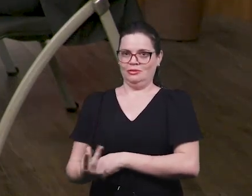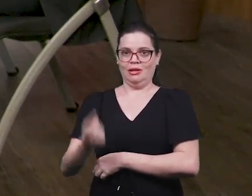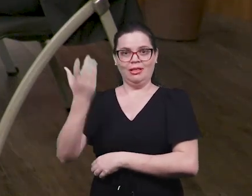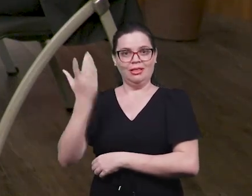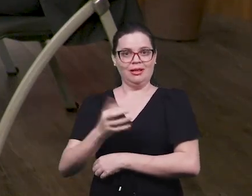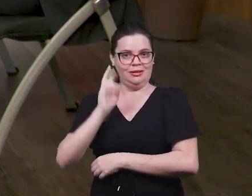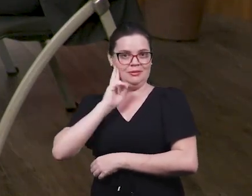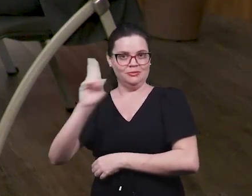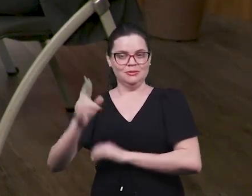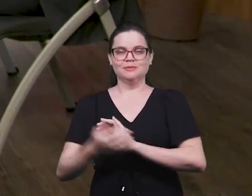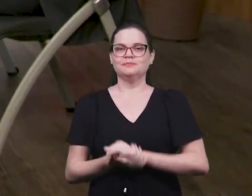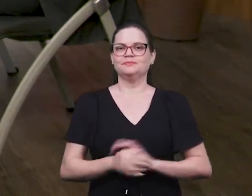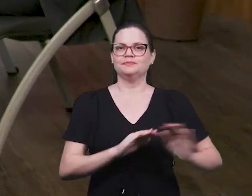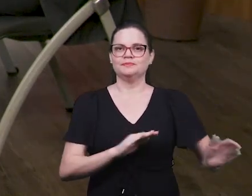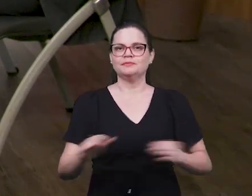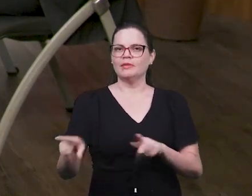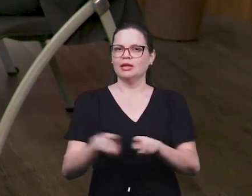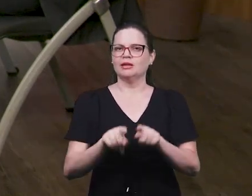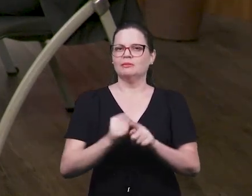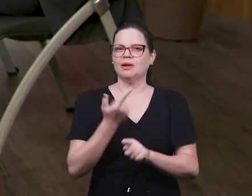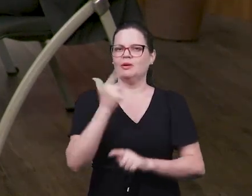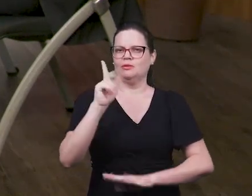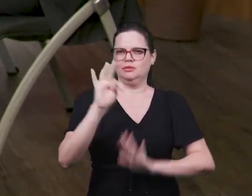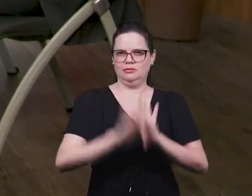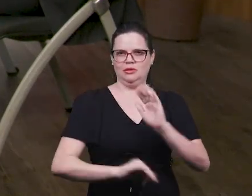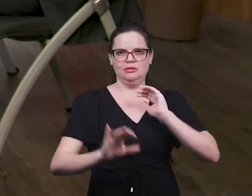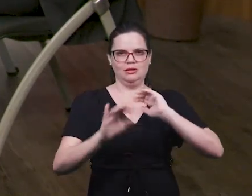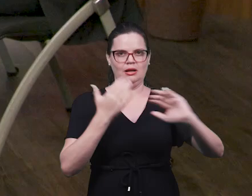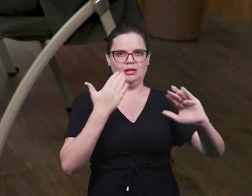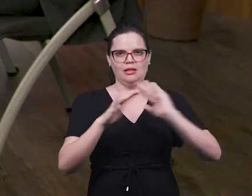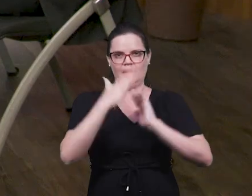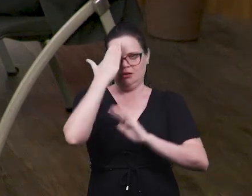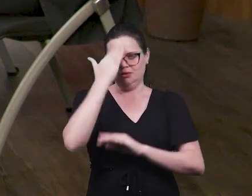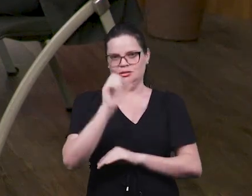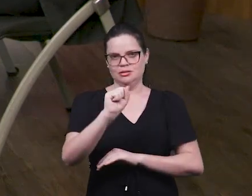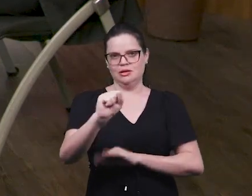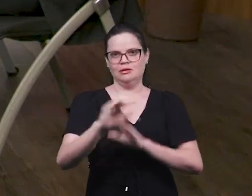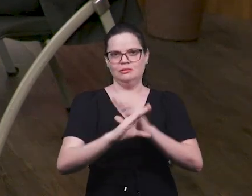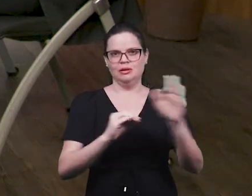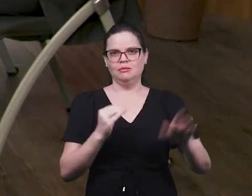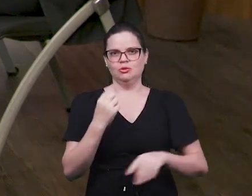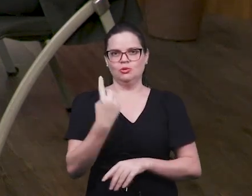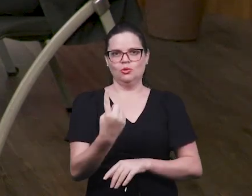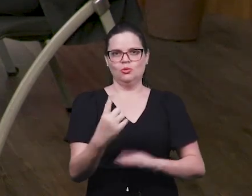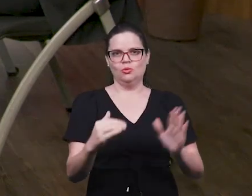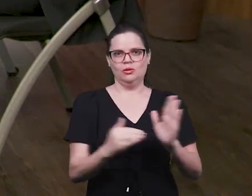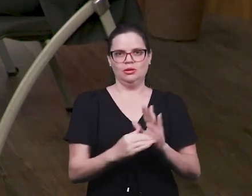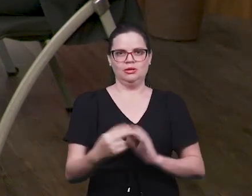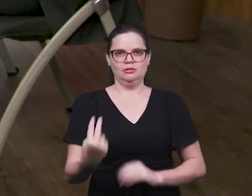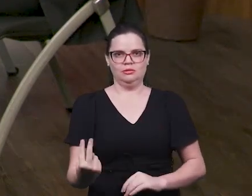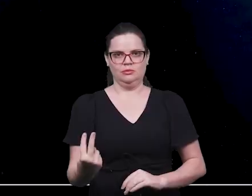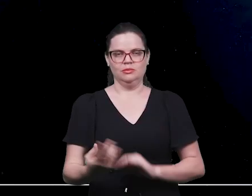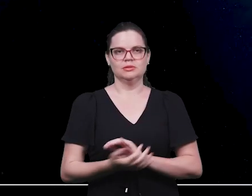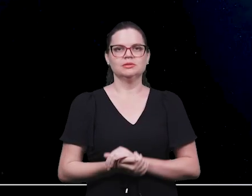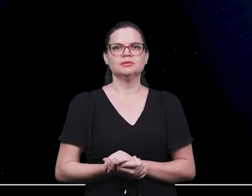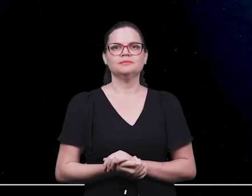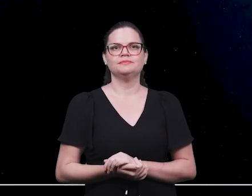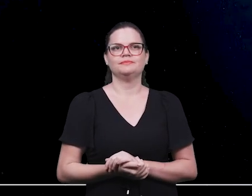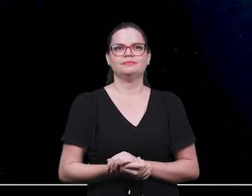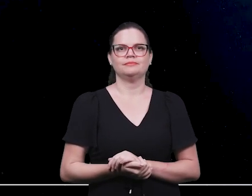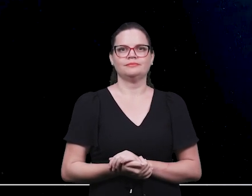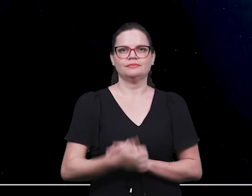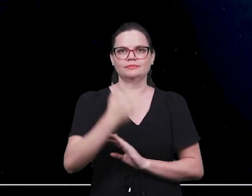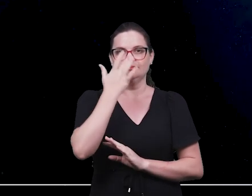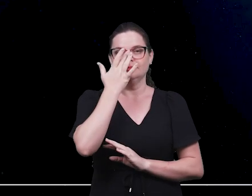nós separamos em Cantares de Salomão. Cantares 1 e 2, eu vou ler só a parte final, porque